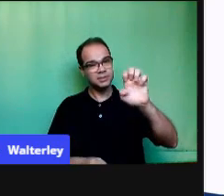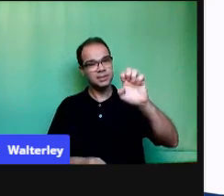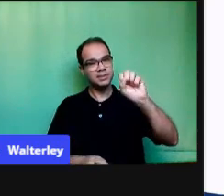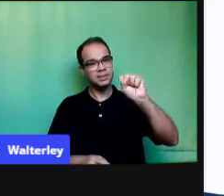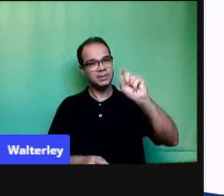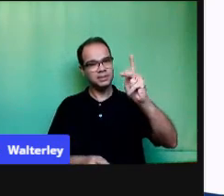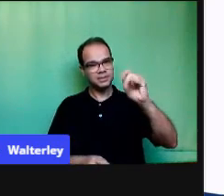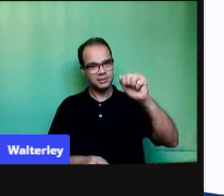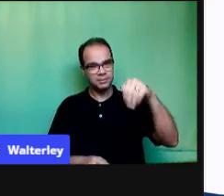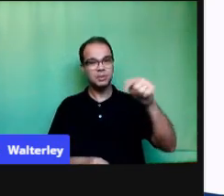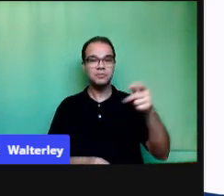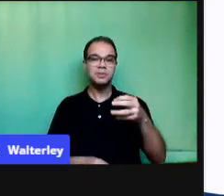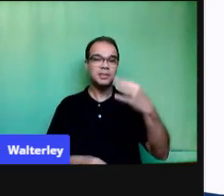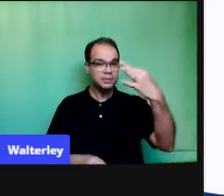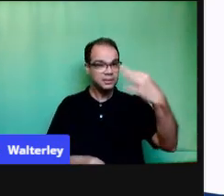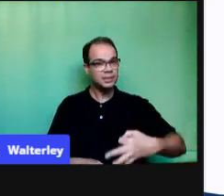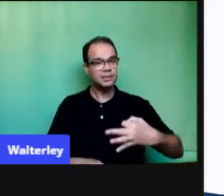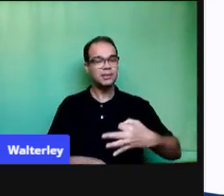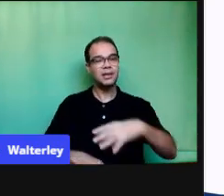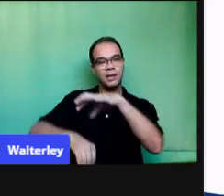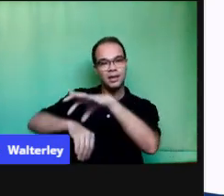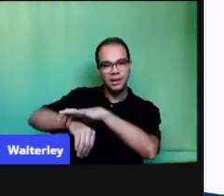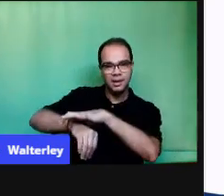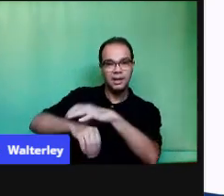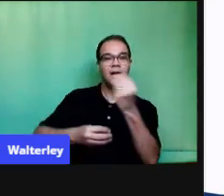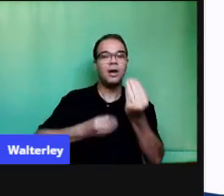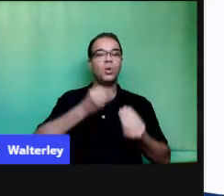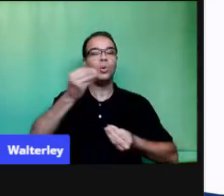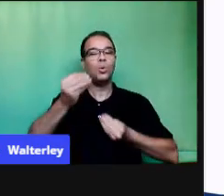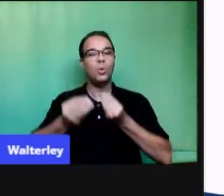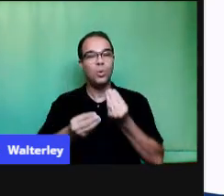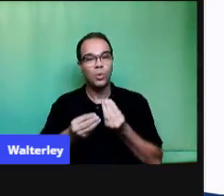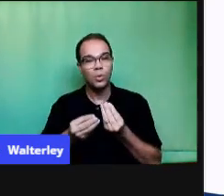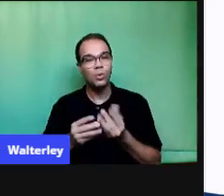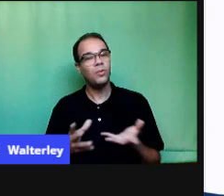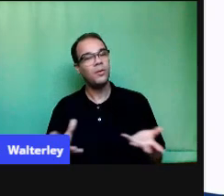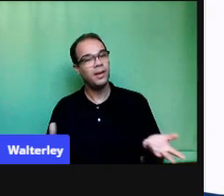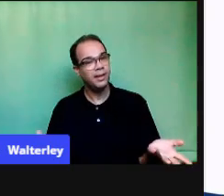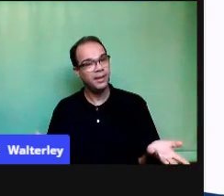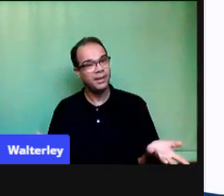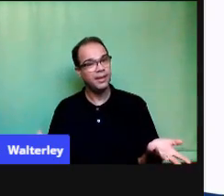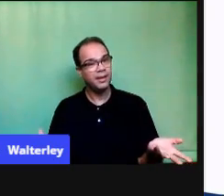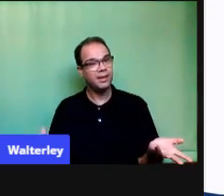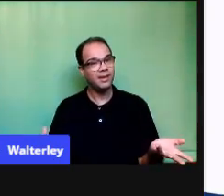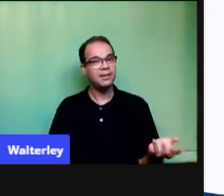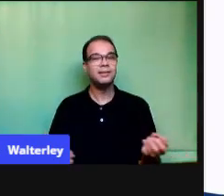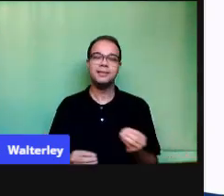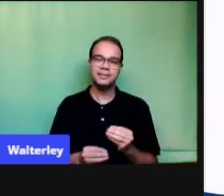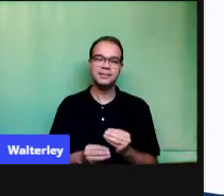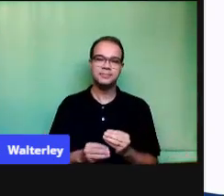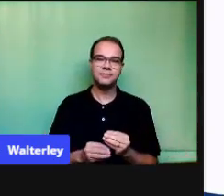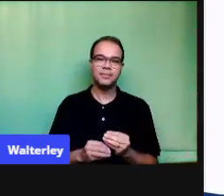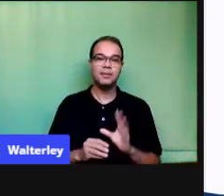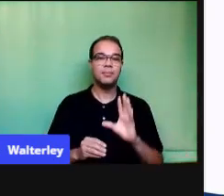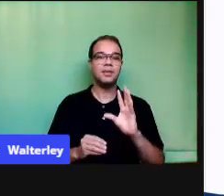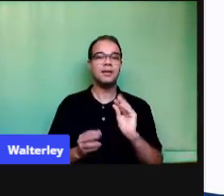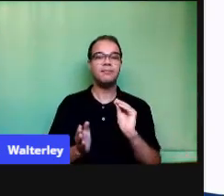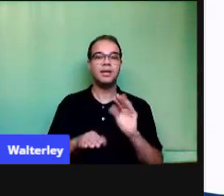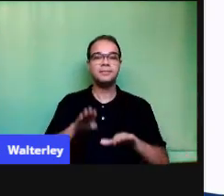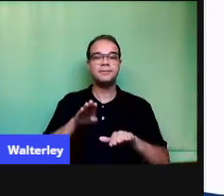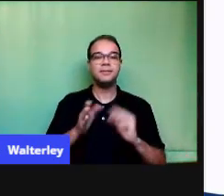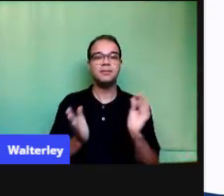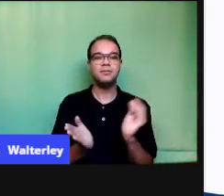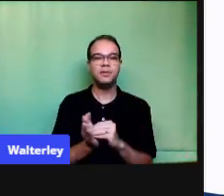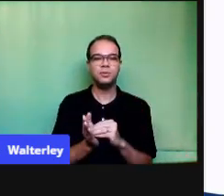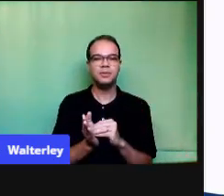né? O método de prevenção é do jeito que vocês falaram, e caso ficou faltando alguma informação, é a hora em que o professor entra, né?